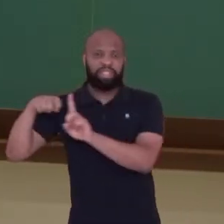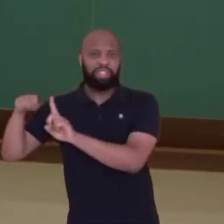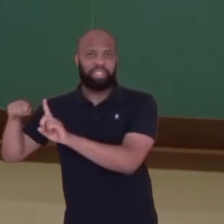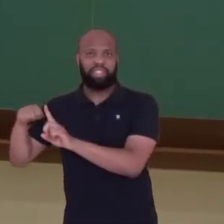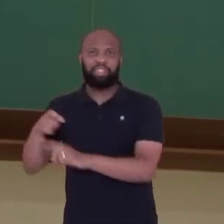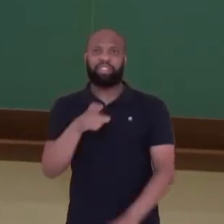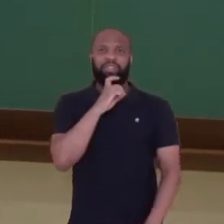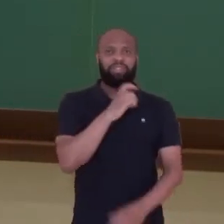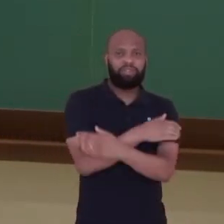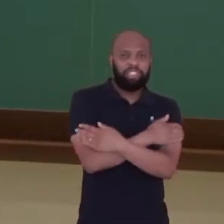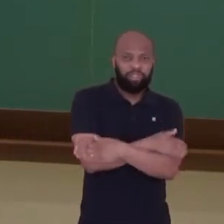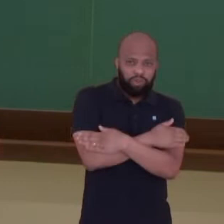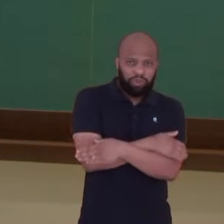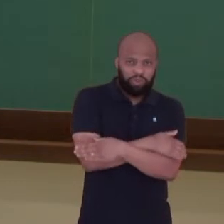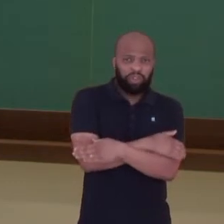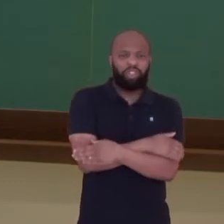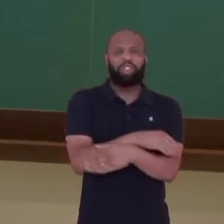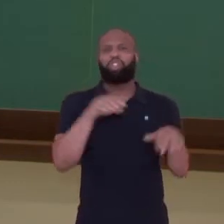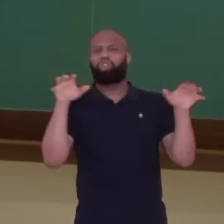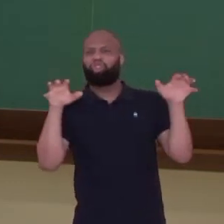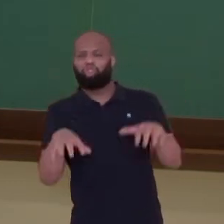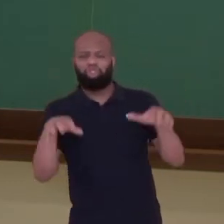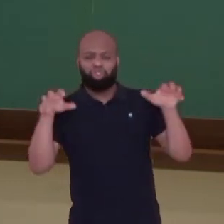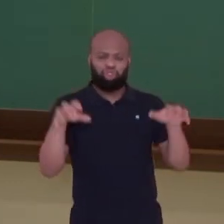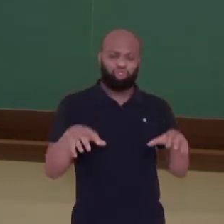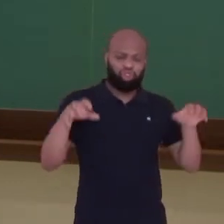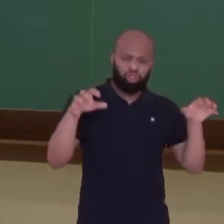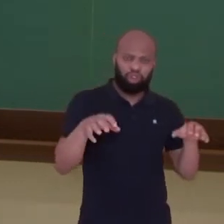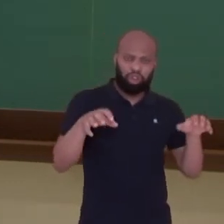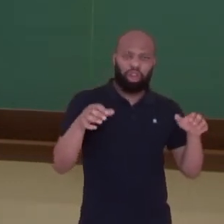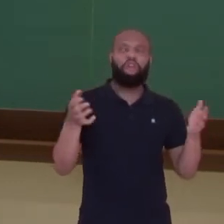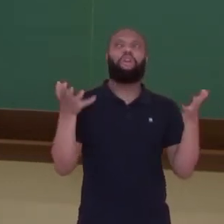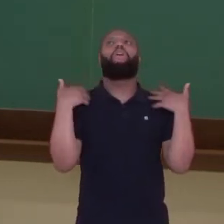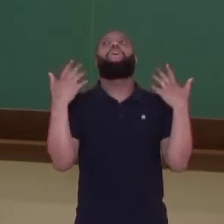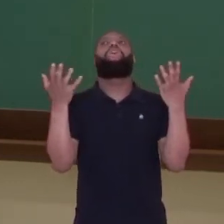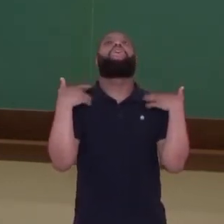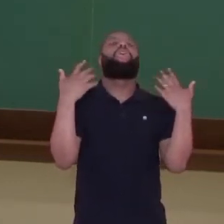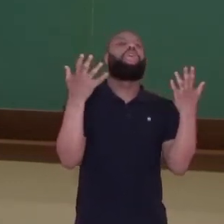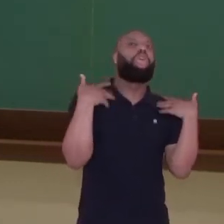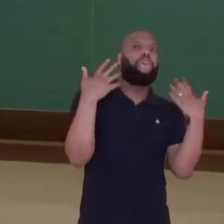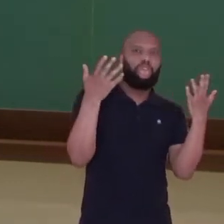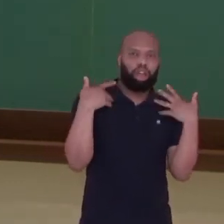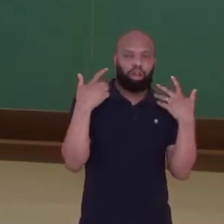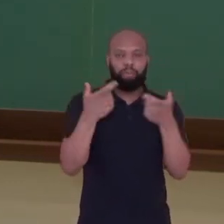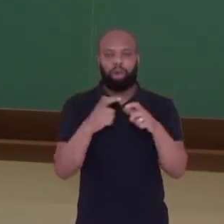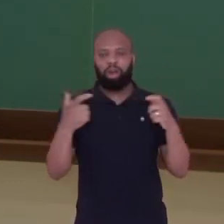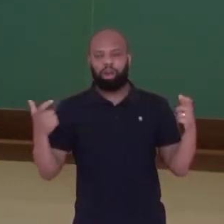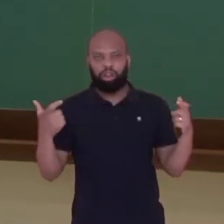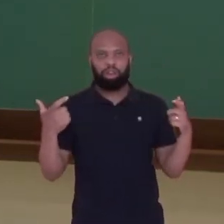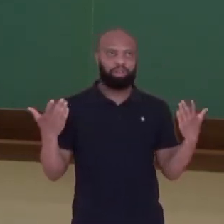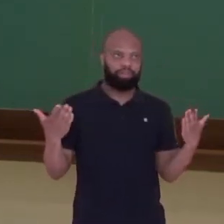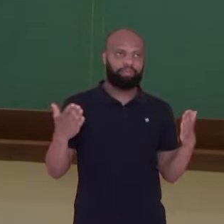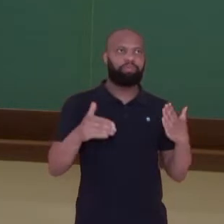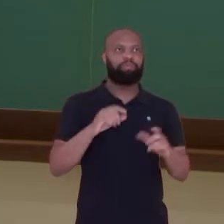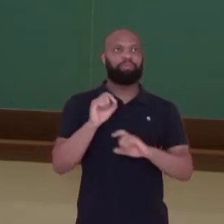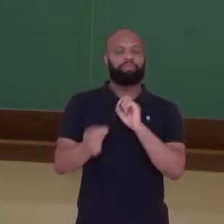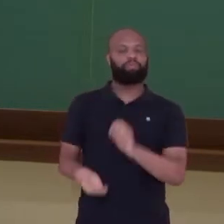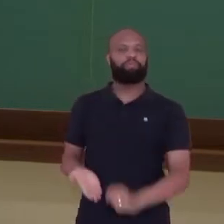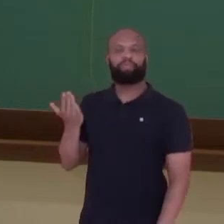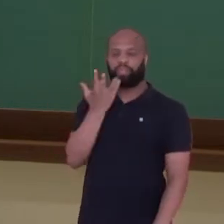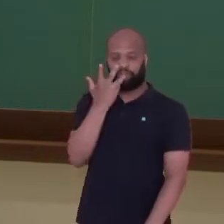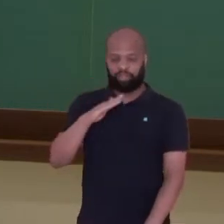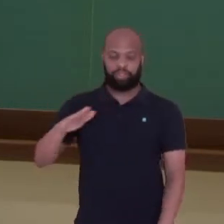são frios? Chove muito? É calor a maior parte do ano? Então, por exemplo, essas